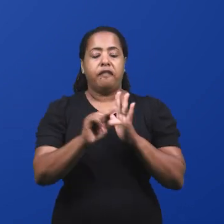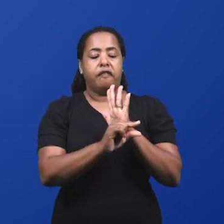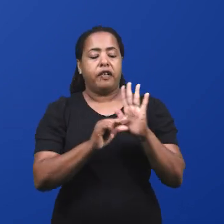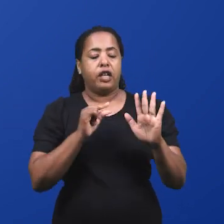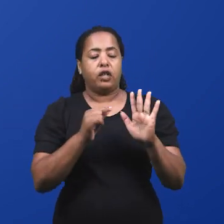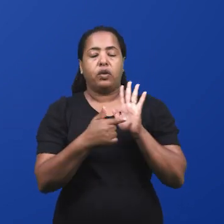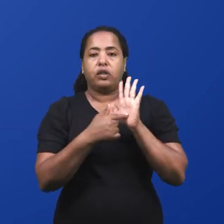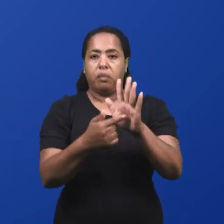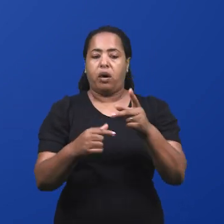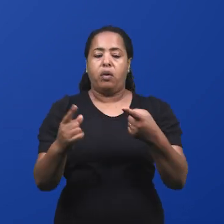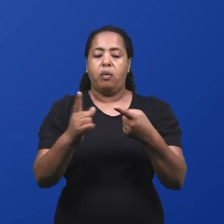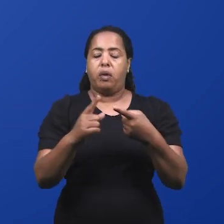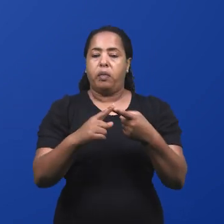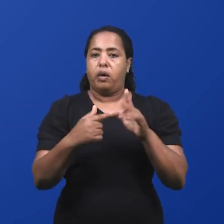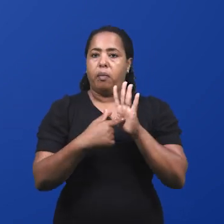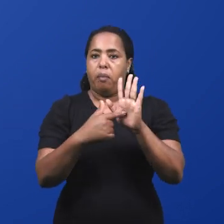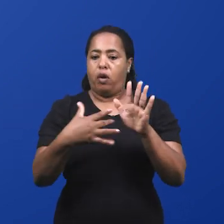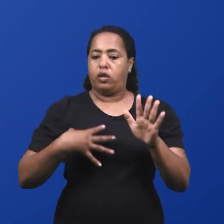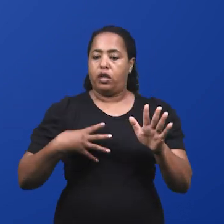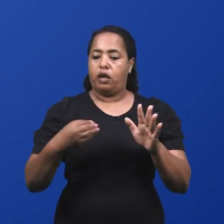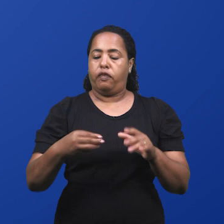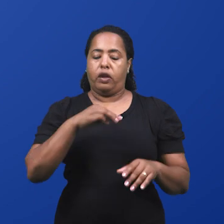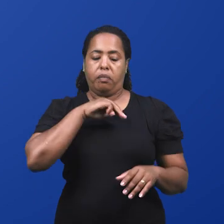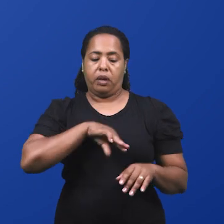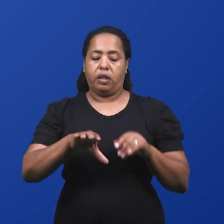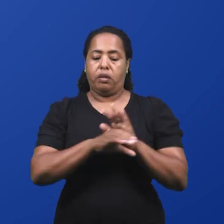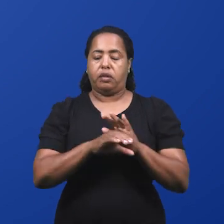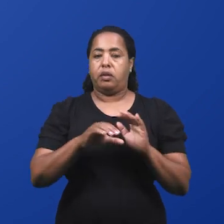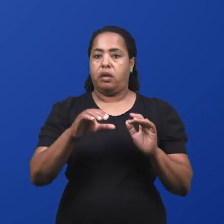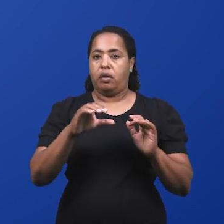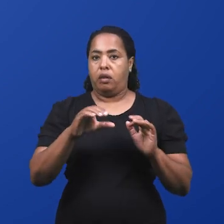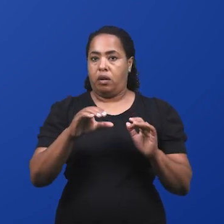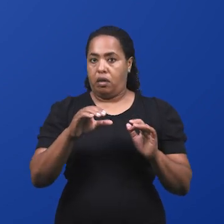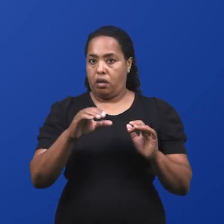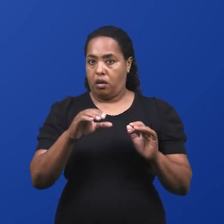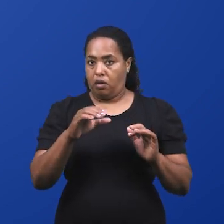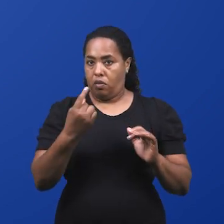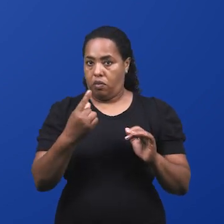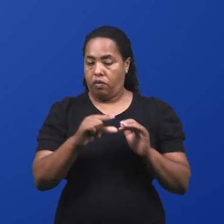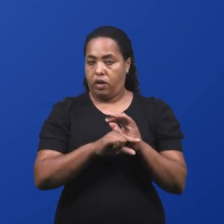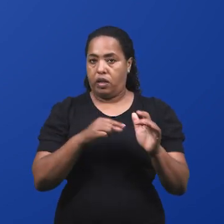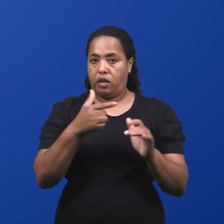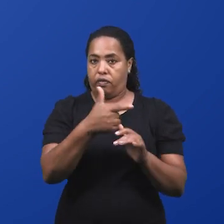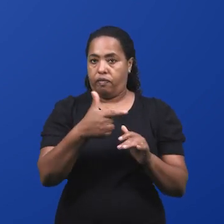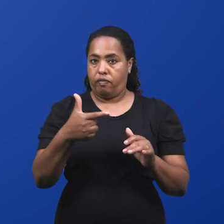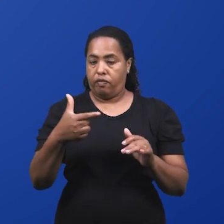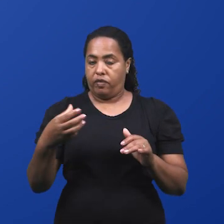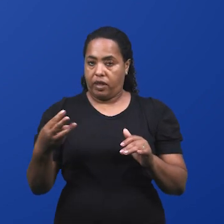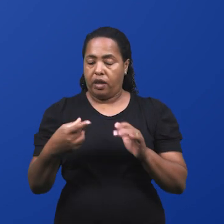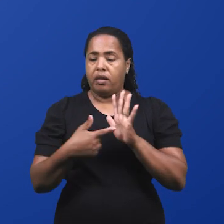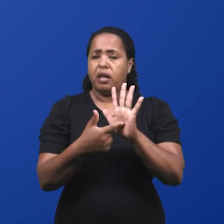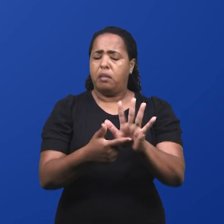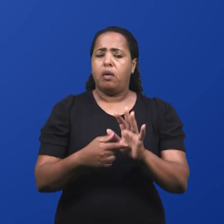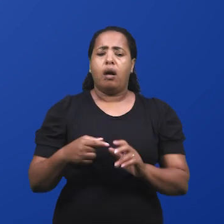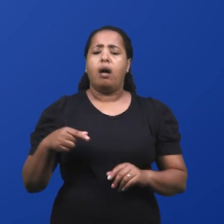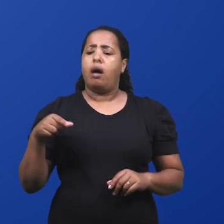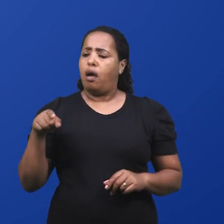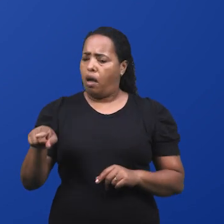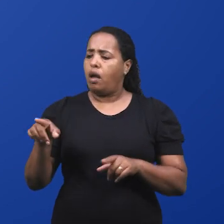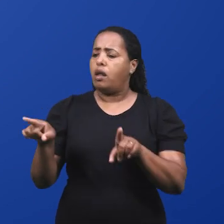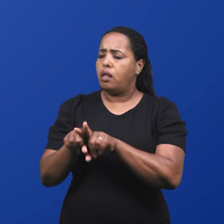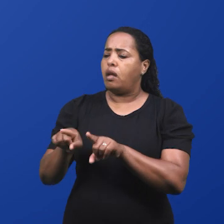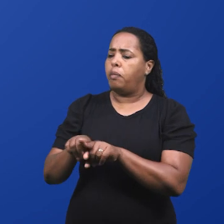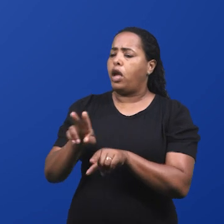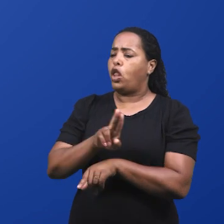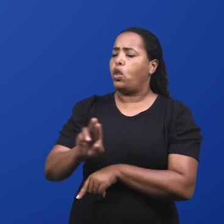dois versículos. O primeiro fala do Filho, lá em Mateus capítulo 1, versículo 23, que diz assim: